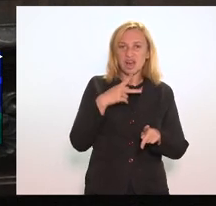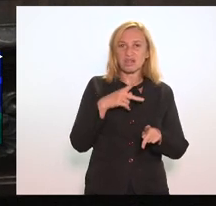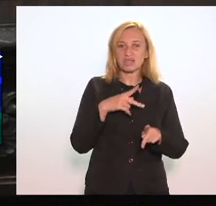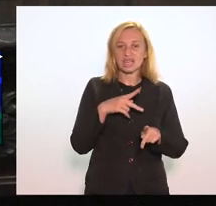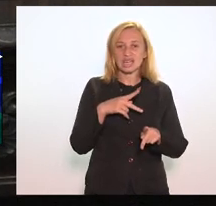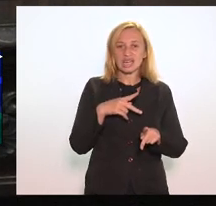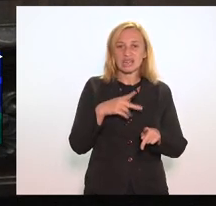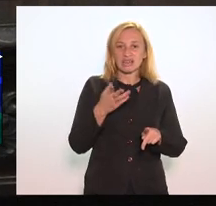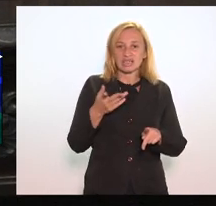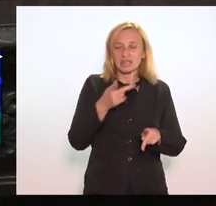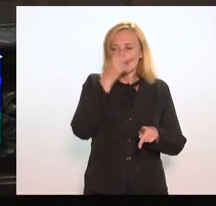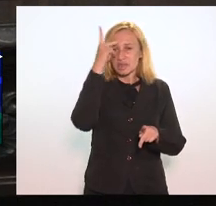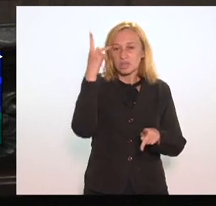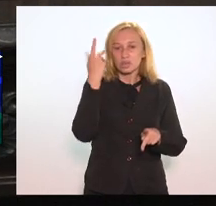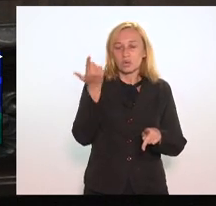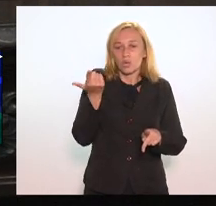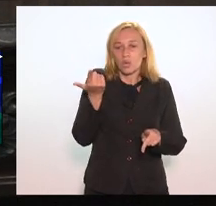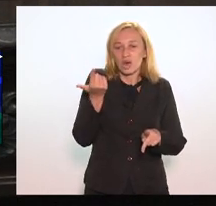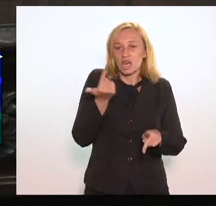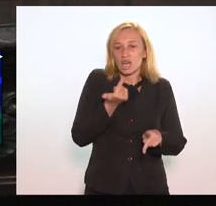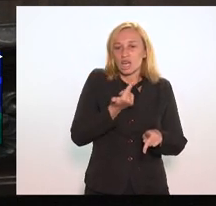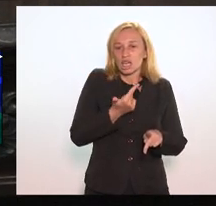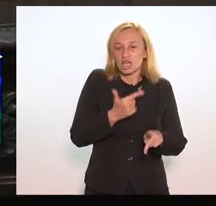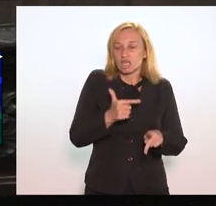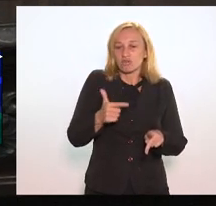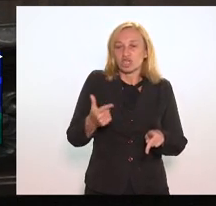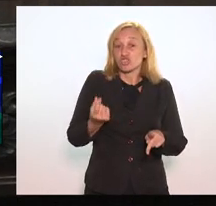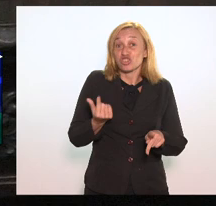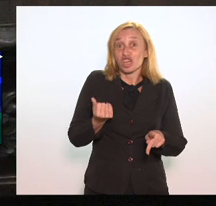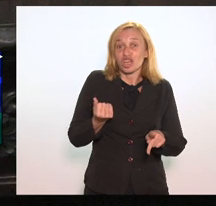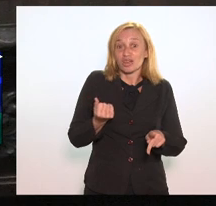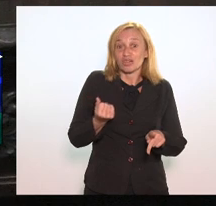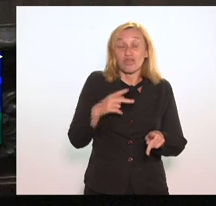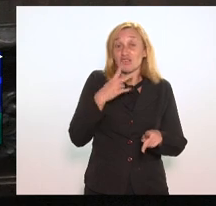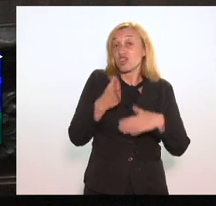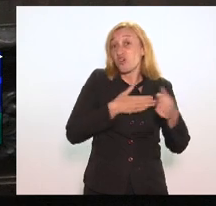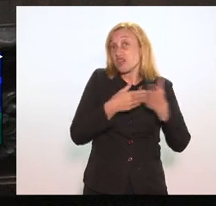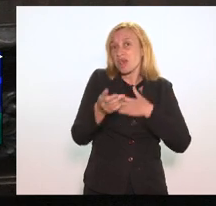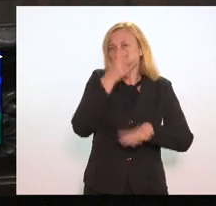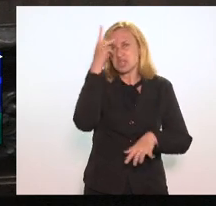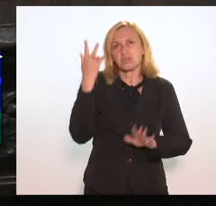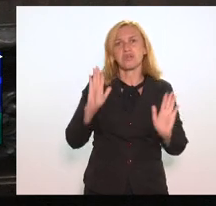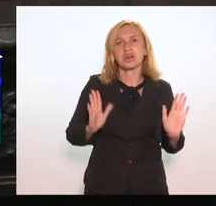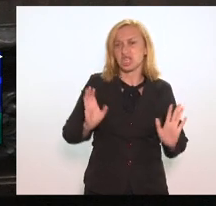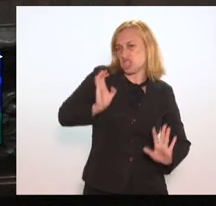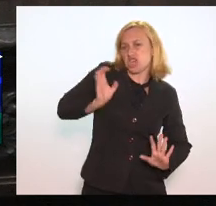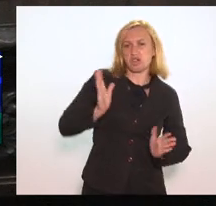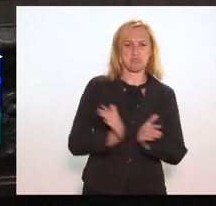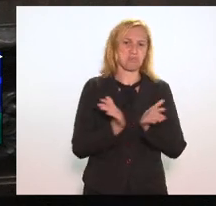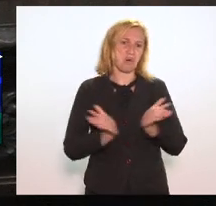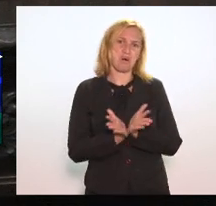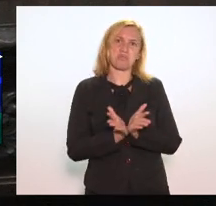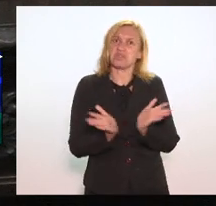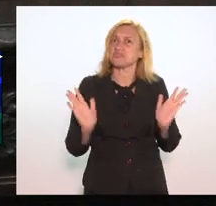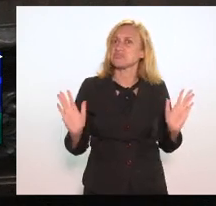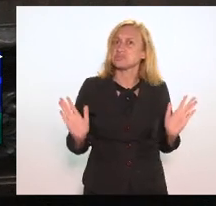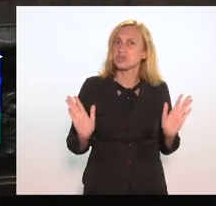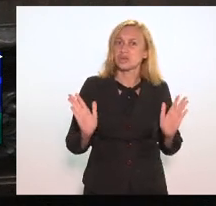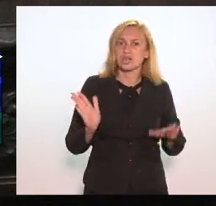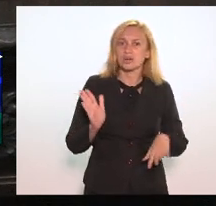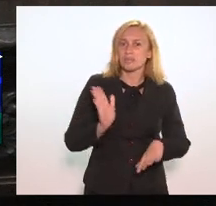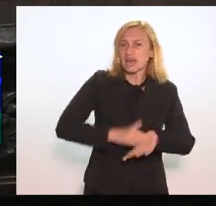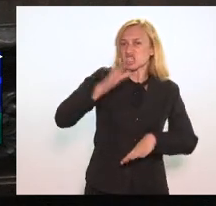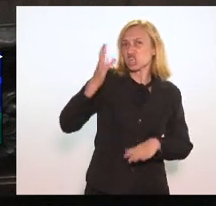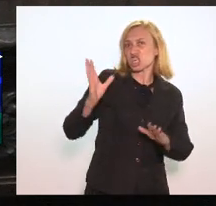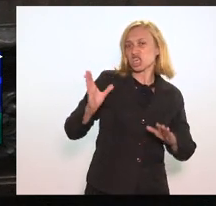que o que não tem condições financeiras eu tô falando de qualquer um aqui do mais rico que têm nessa